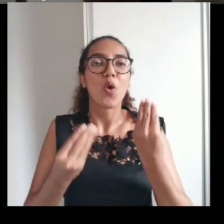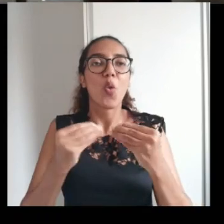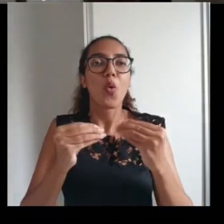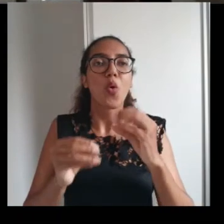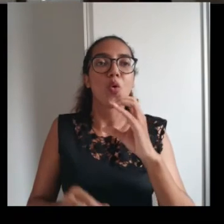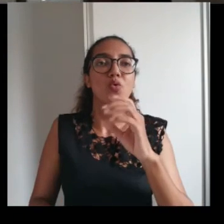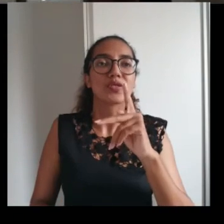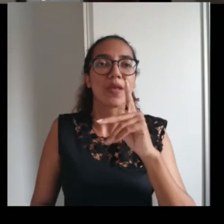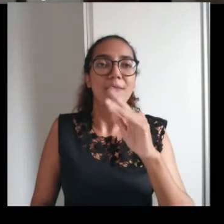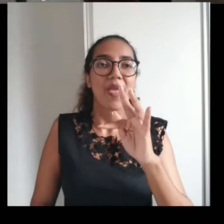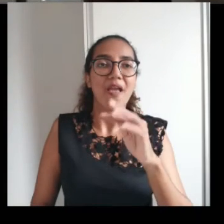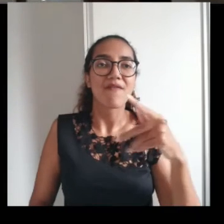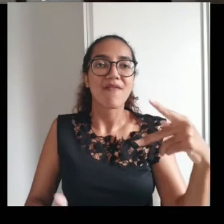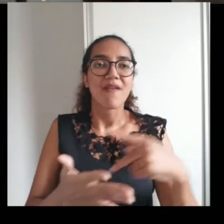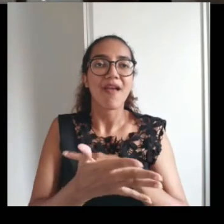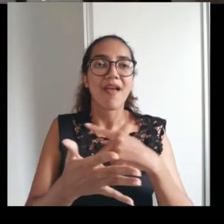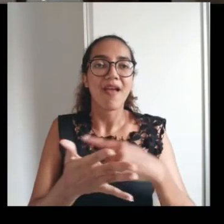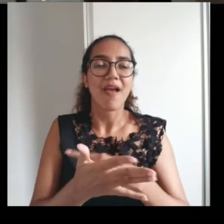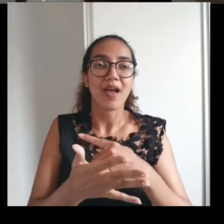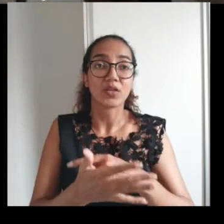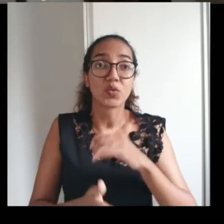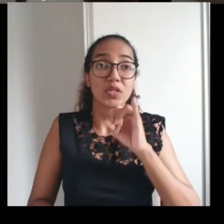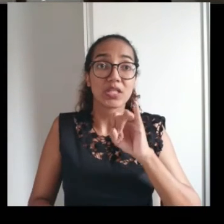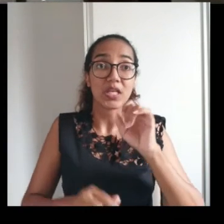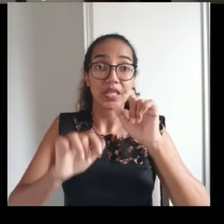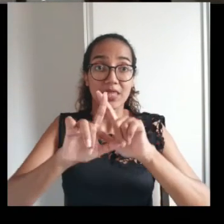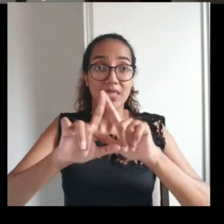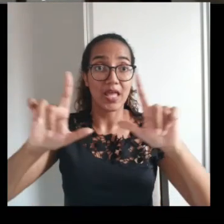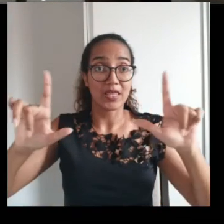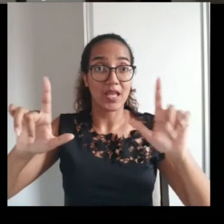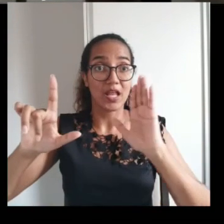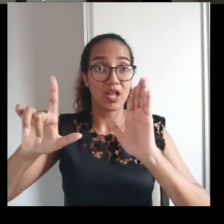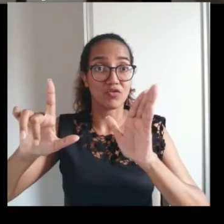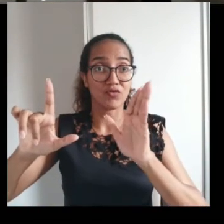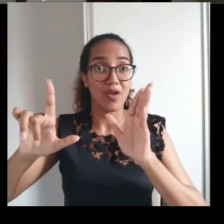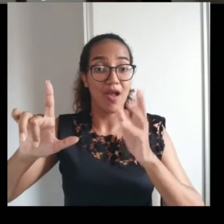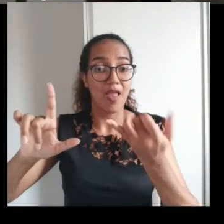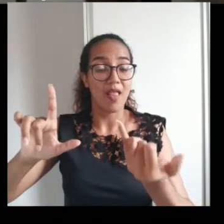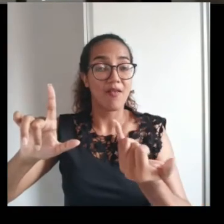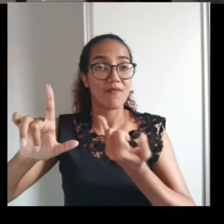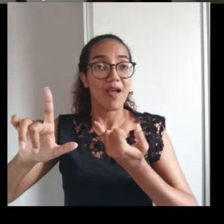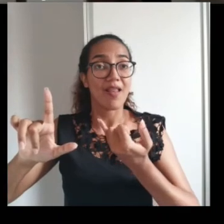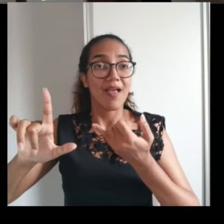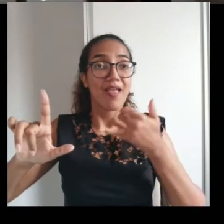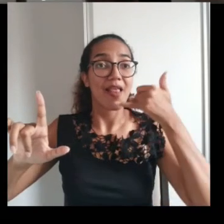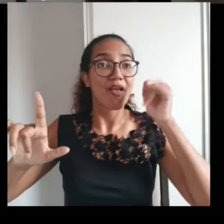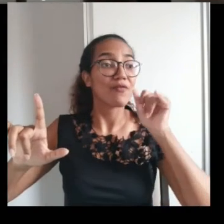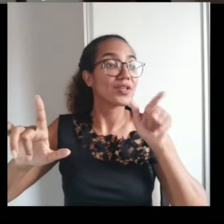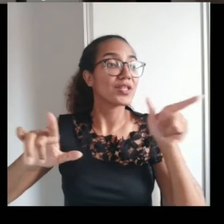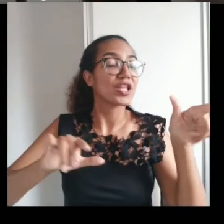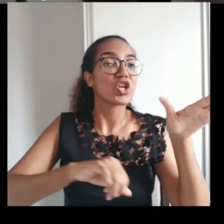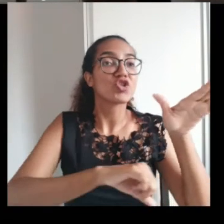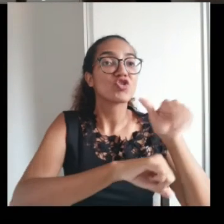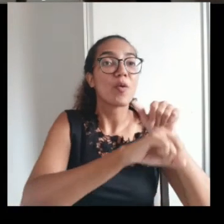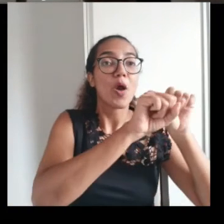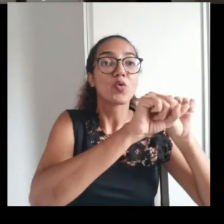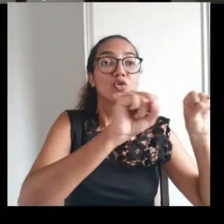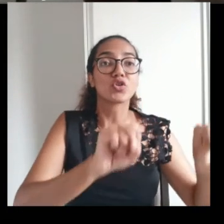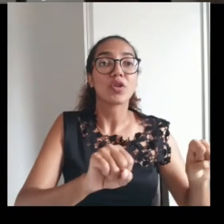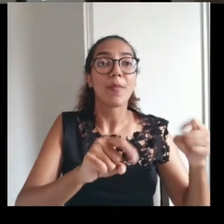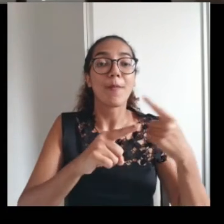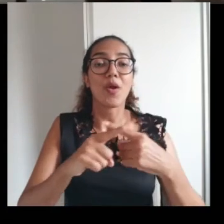na tela, ele evita até de chamar o sistema. Ele nem deixa chamar enquanto ele não estiver correto. Então, também é uma boa